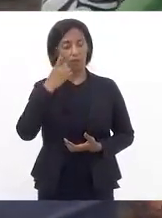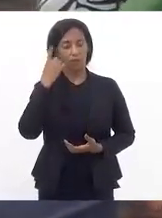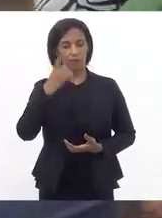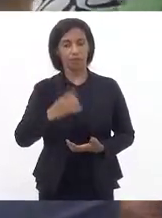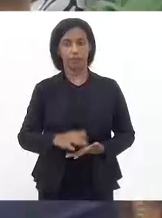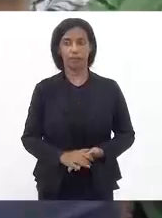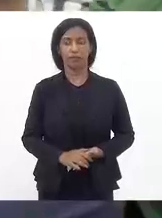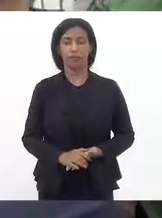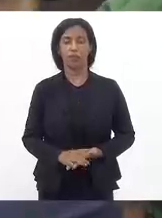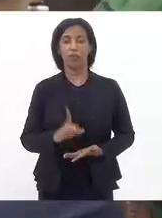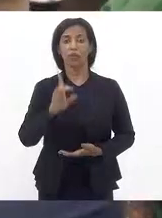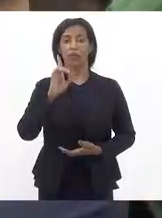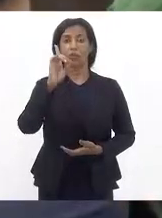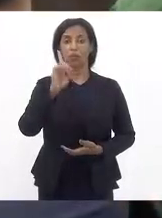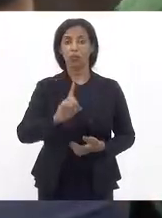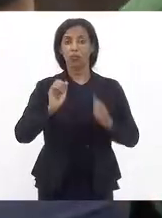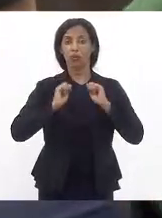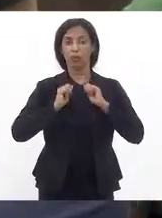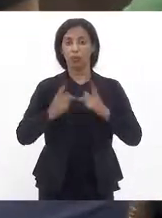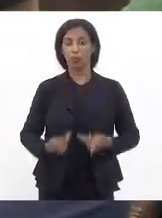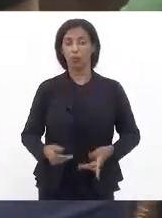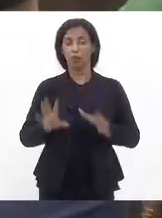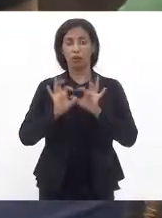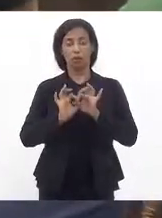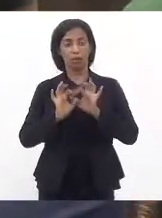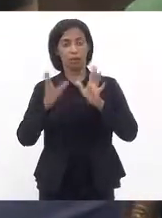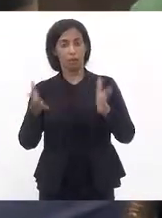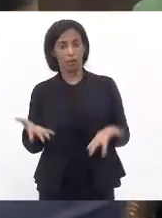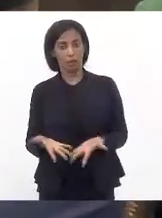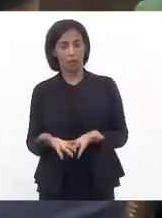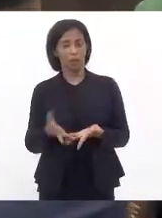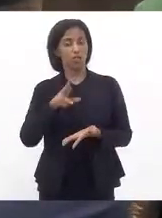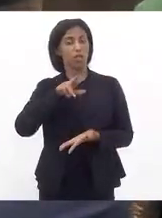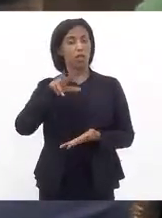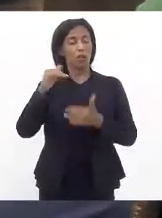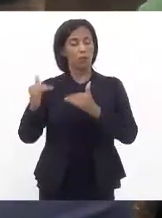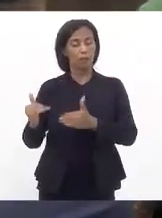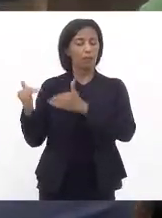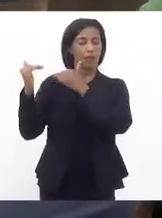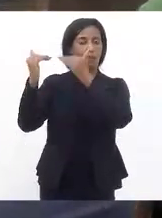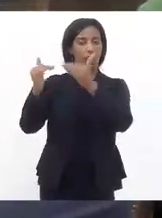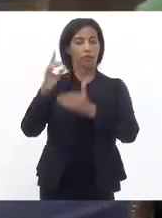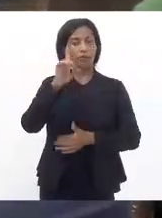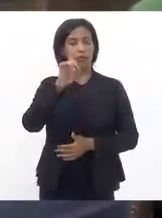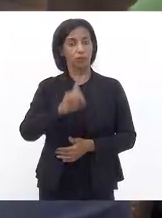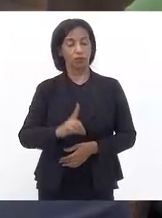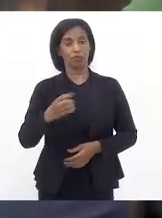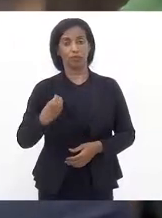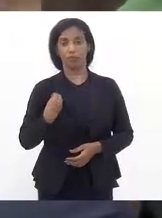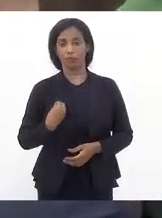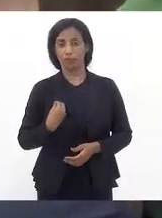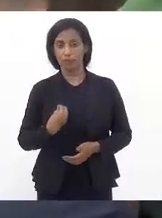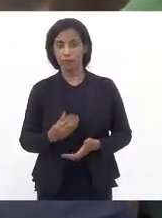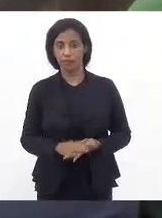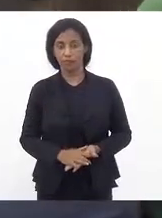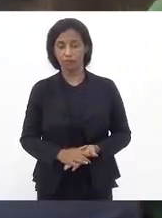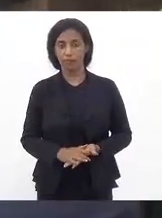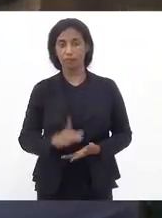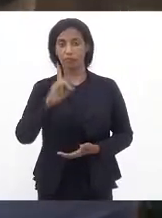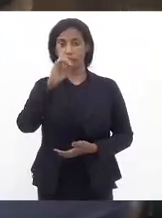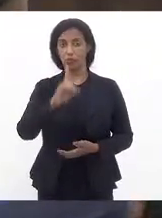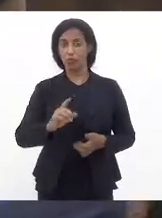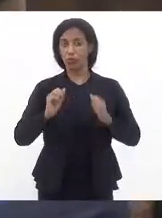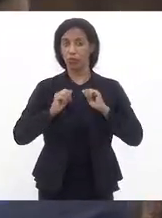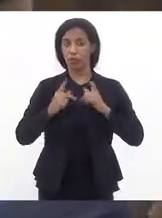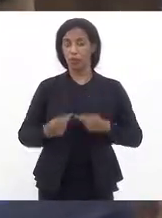presidenta o direito humano à liberdade não é maior do que o direito à Vida o direito